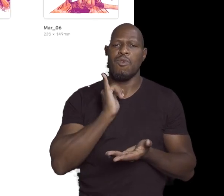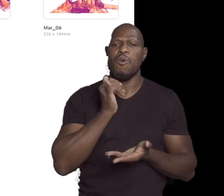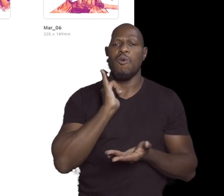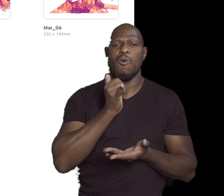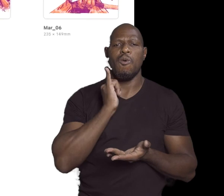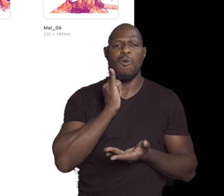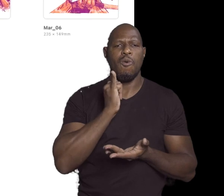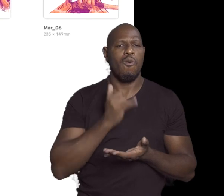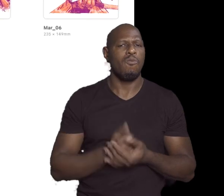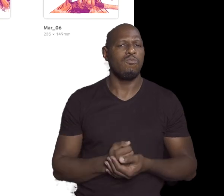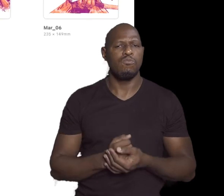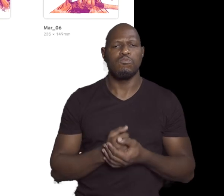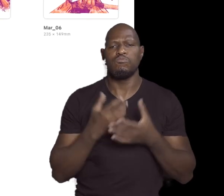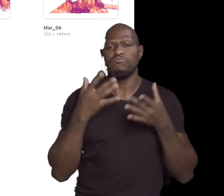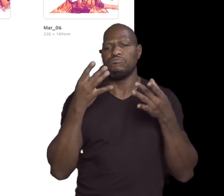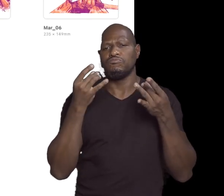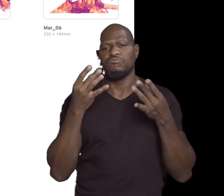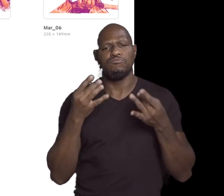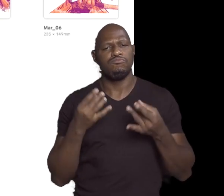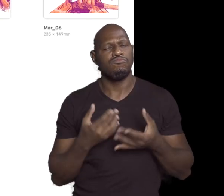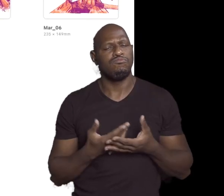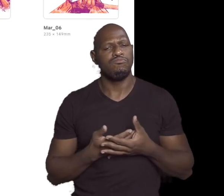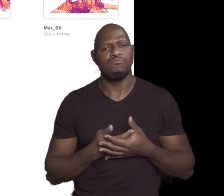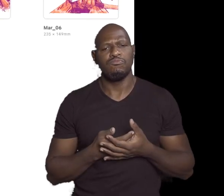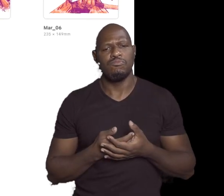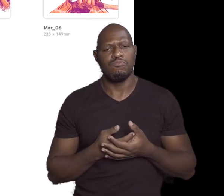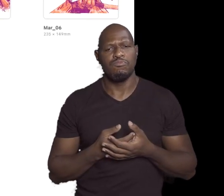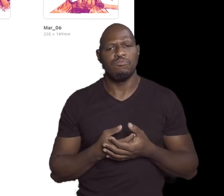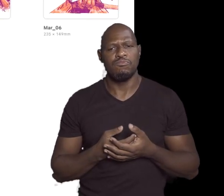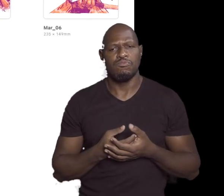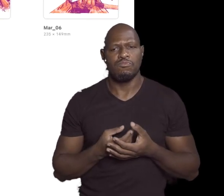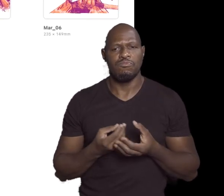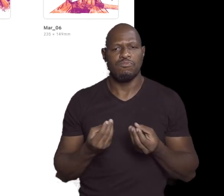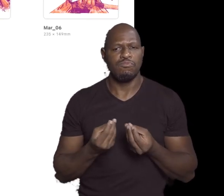contos, e cada conto seria